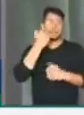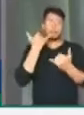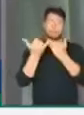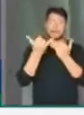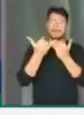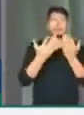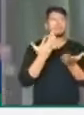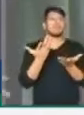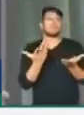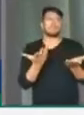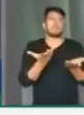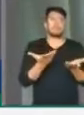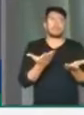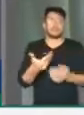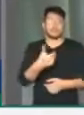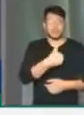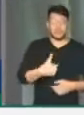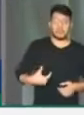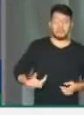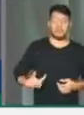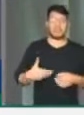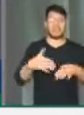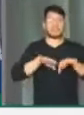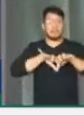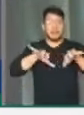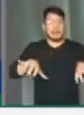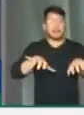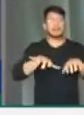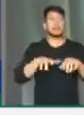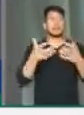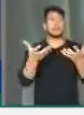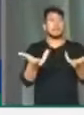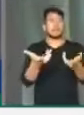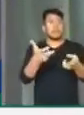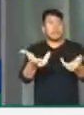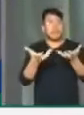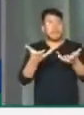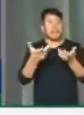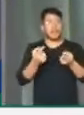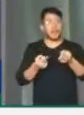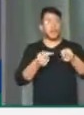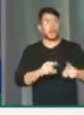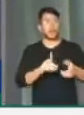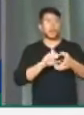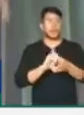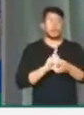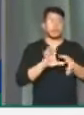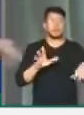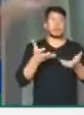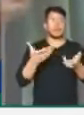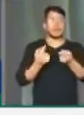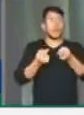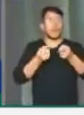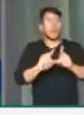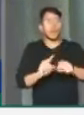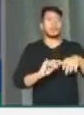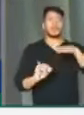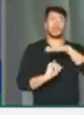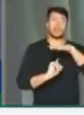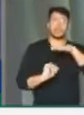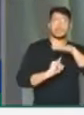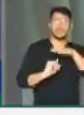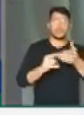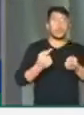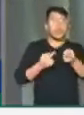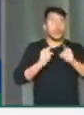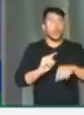uma força pretoriana clara de atingir a democracia, de boicote às instituições e aos direitos do povo, inclusive